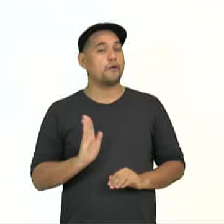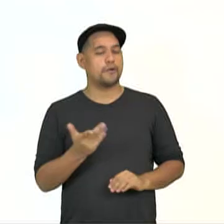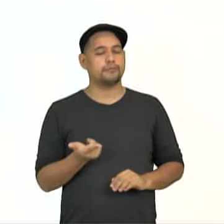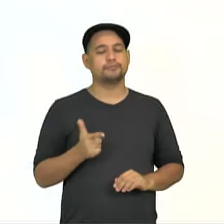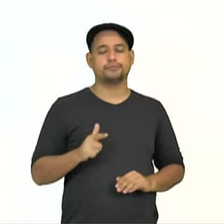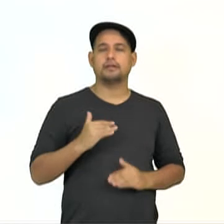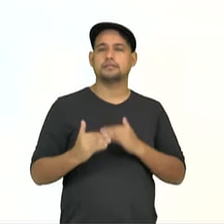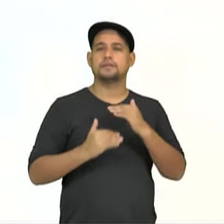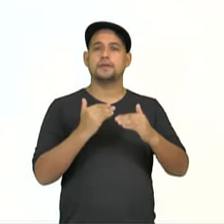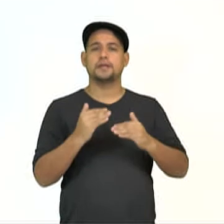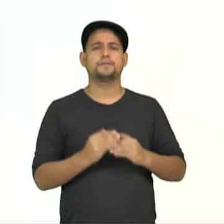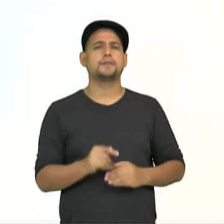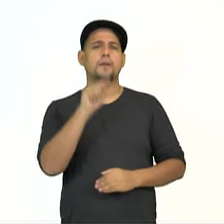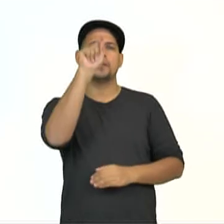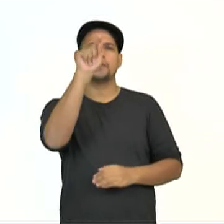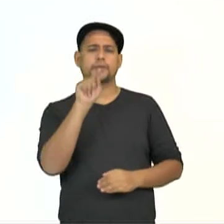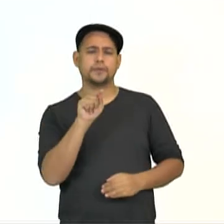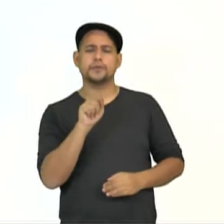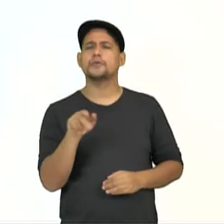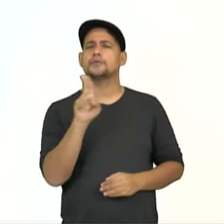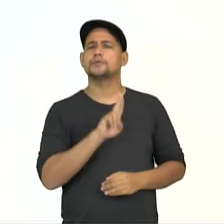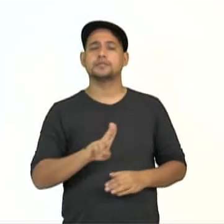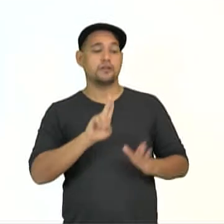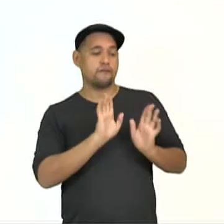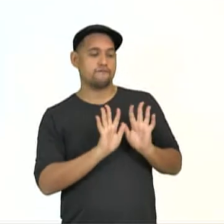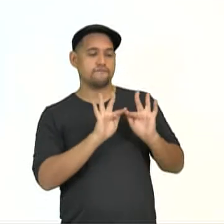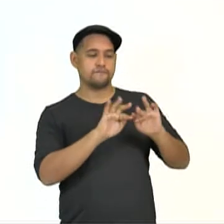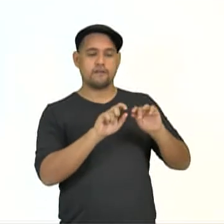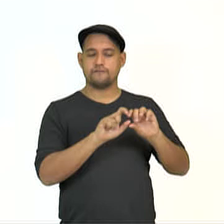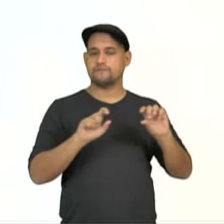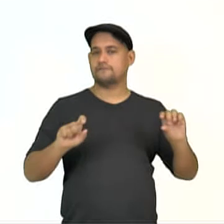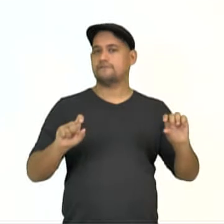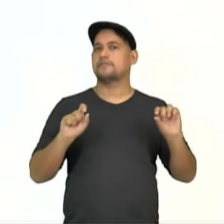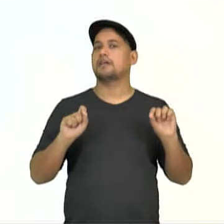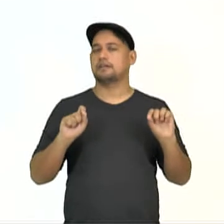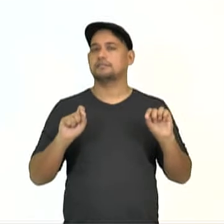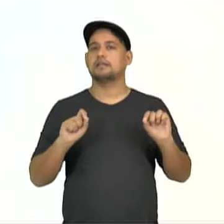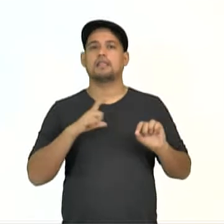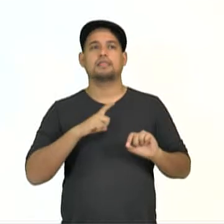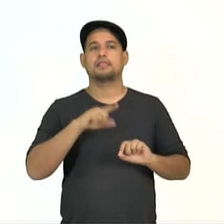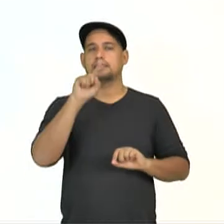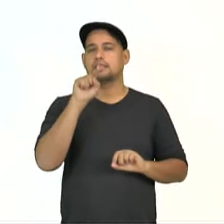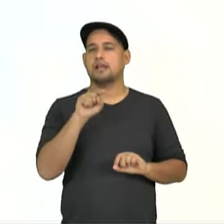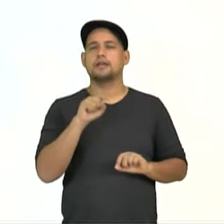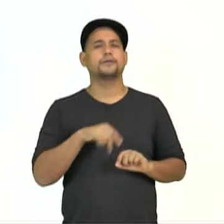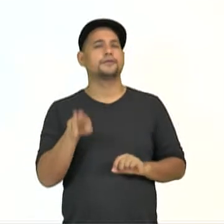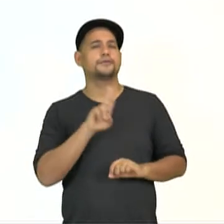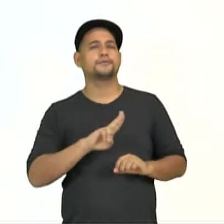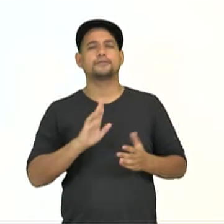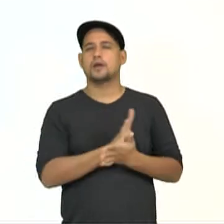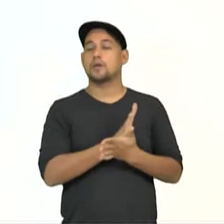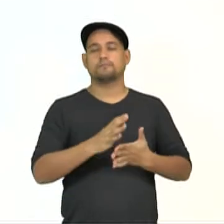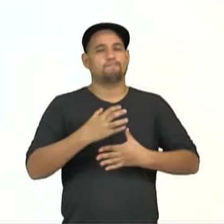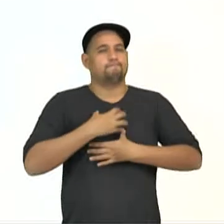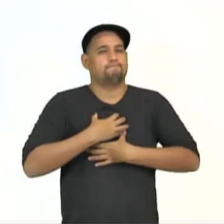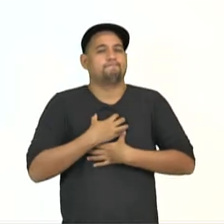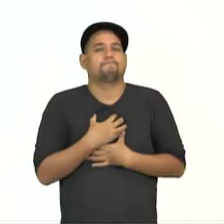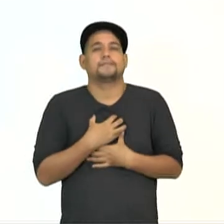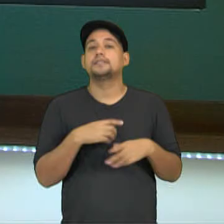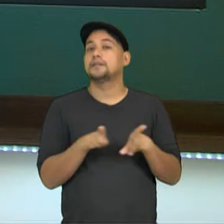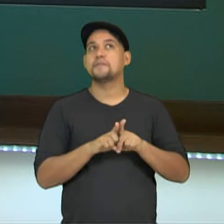continuando aqui. O ponto de exclamação, ele é empregado ao final de frases exclamativas, aquelas que expressam algum tipo de